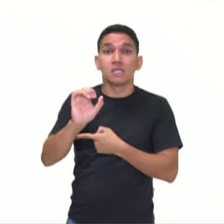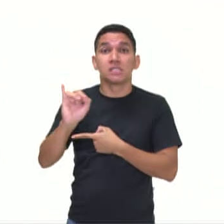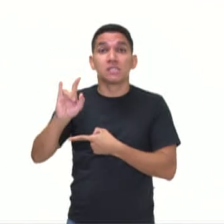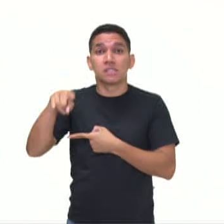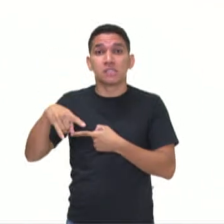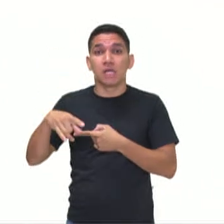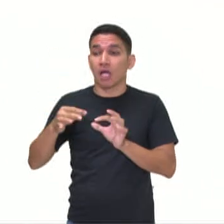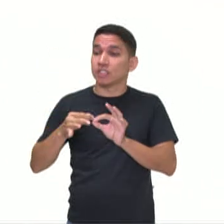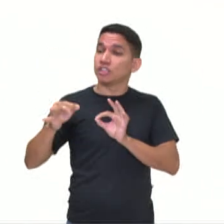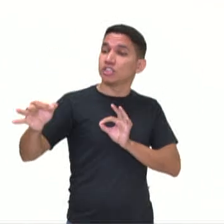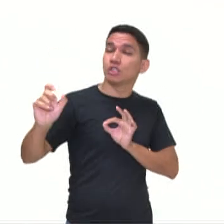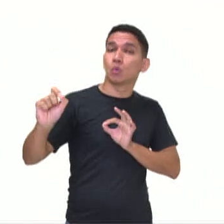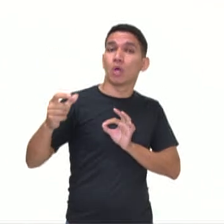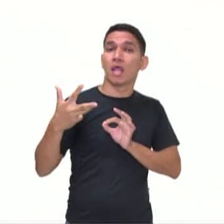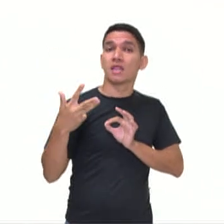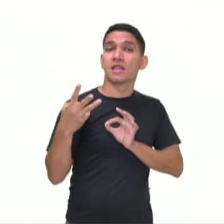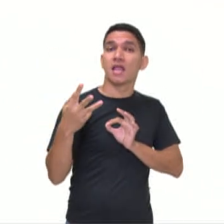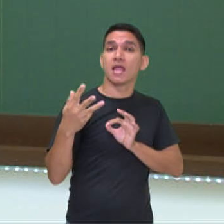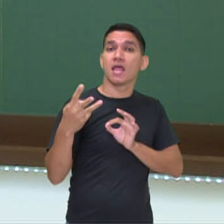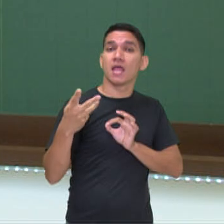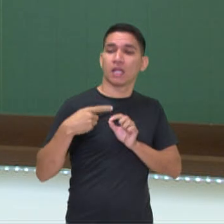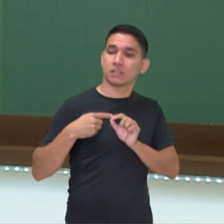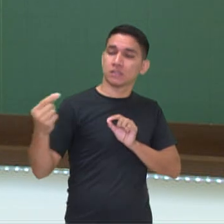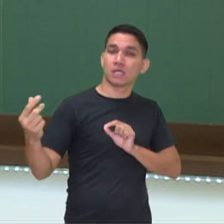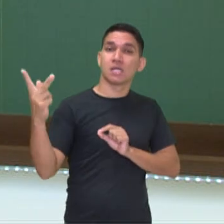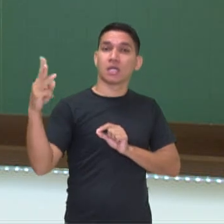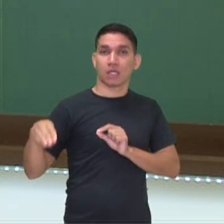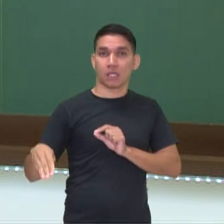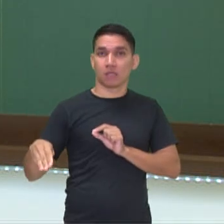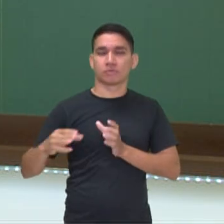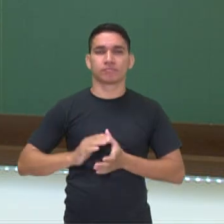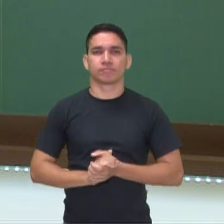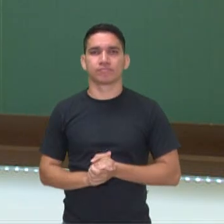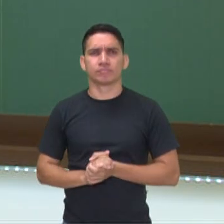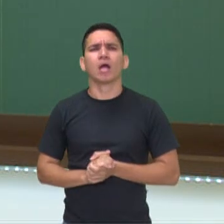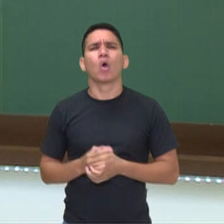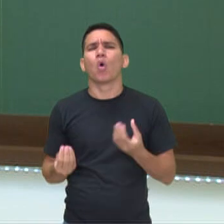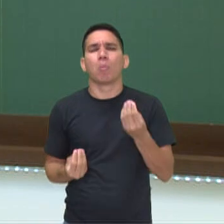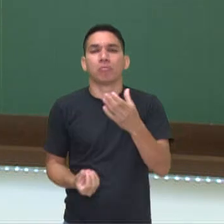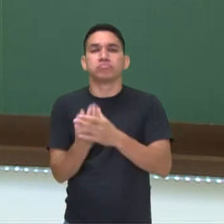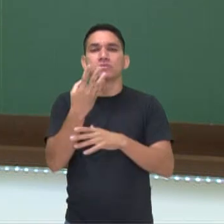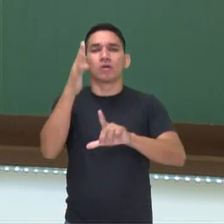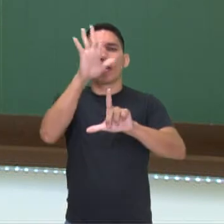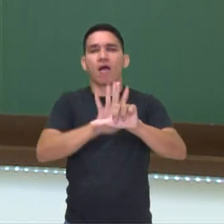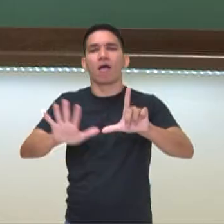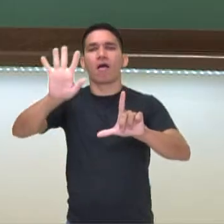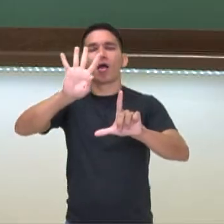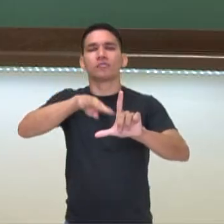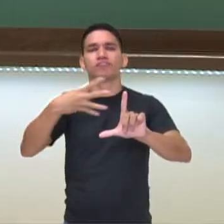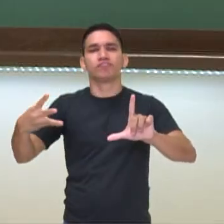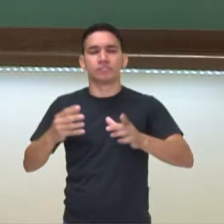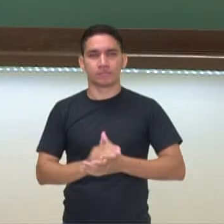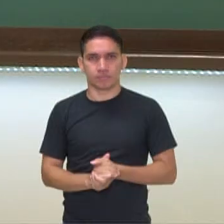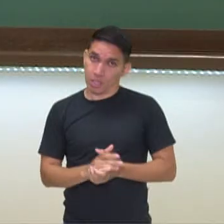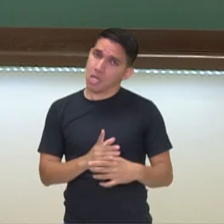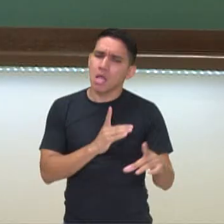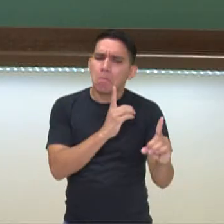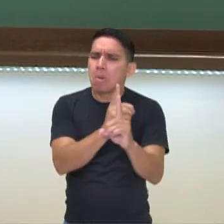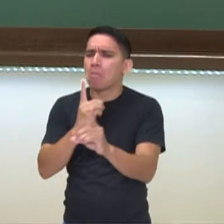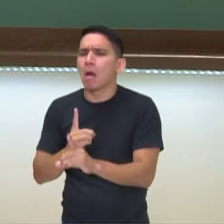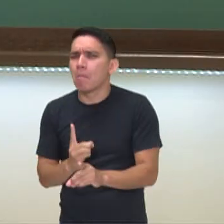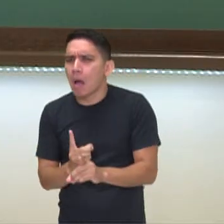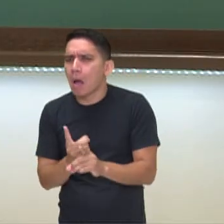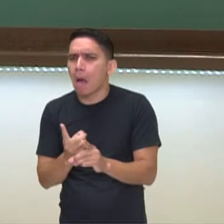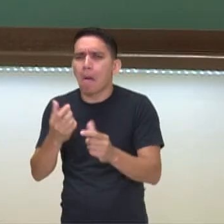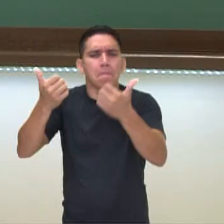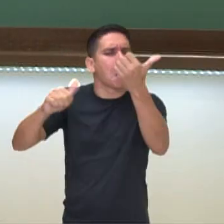local de entrega for a 13 quilômetros da pizzaria? E construa o gráfico da função, tá bom? Então, encontre lá, verifique quanto